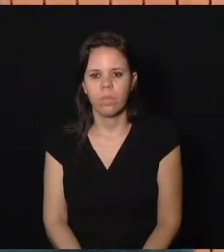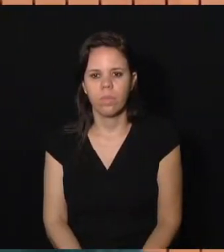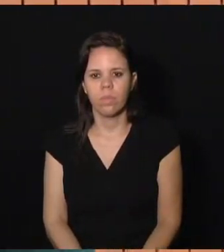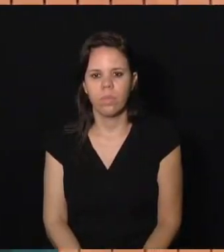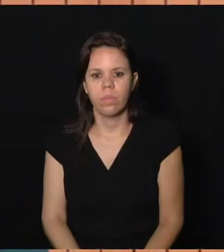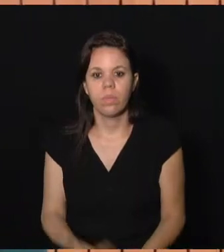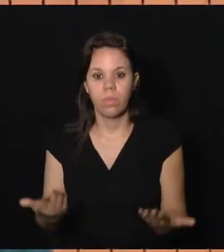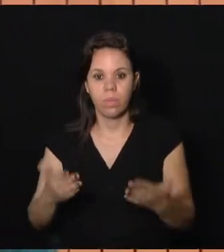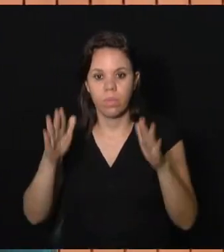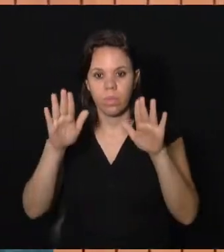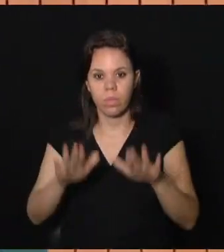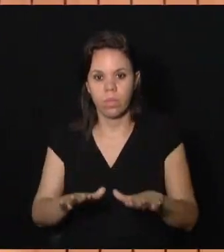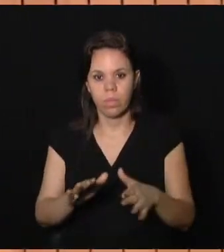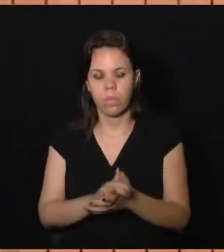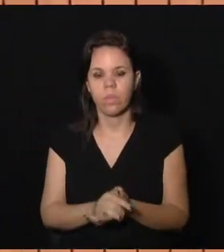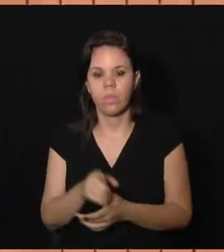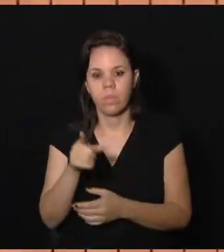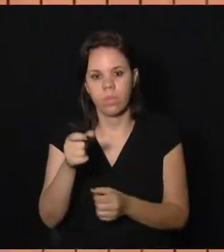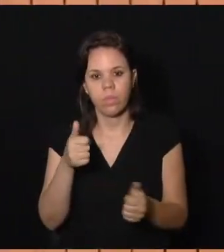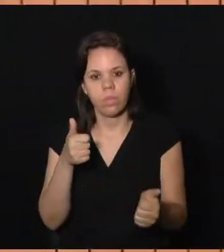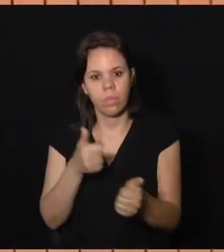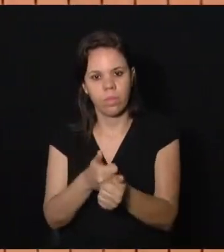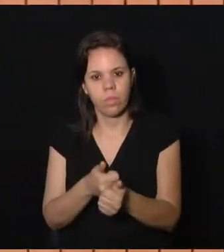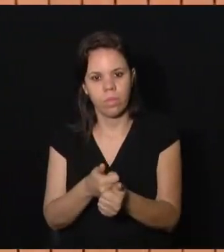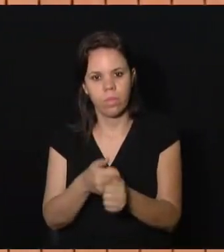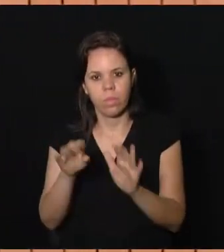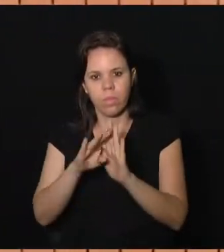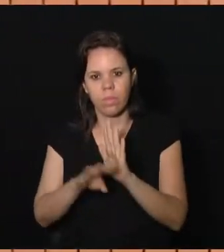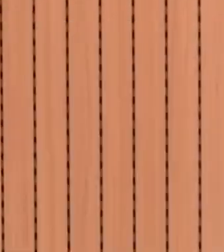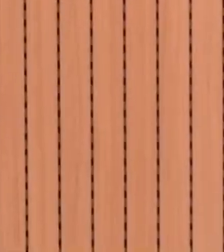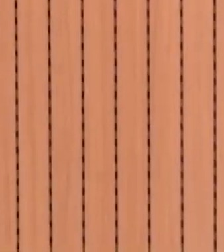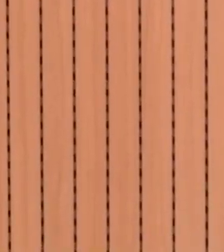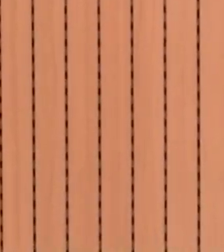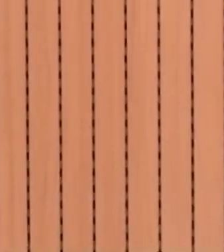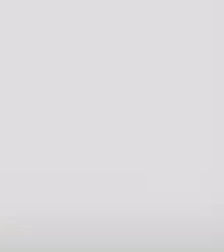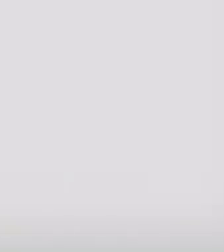E a gente fica por aqui, você acompanha a nossa programação.